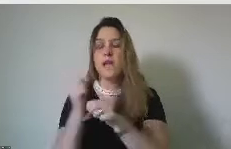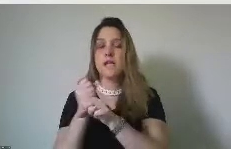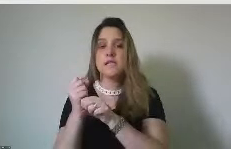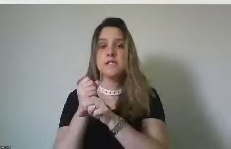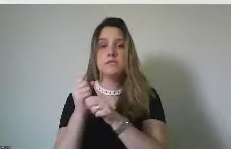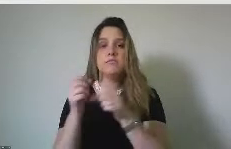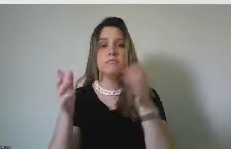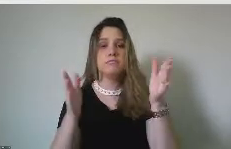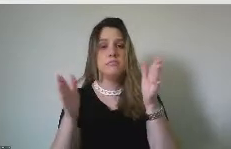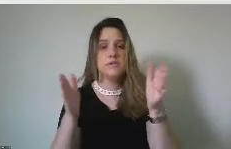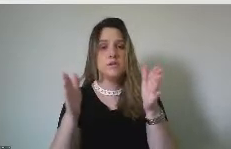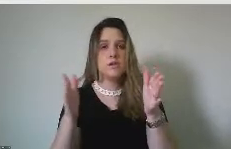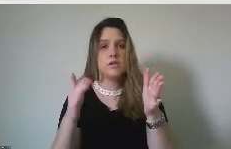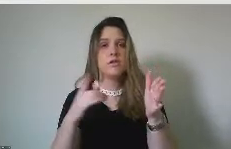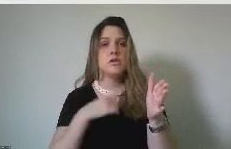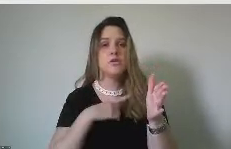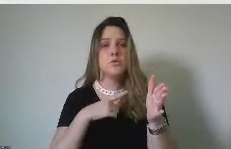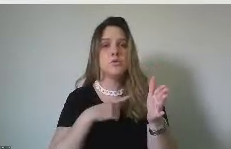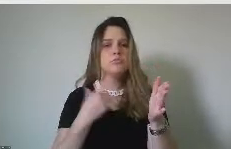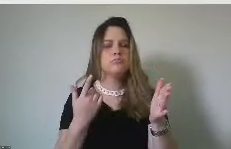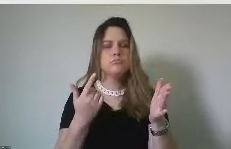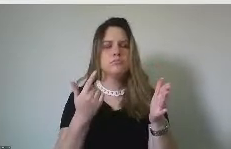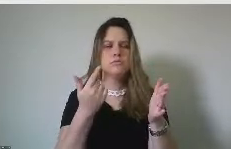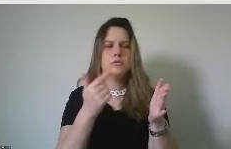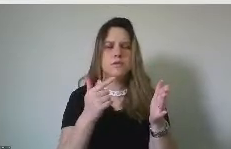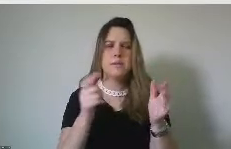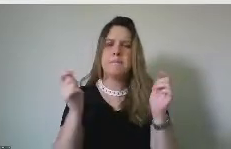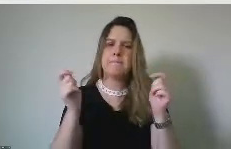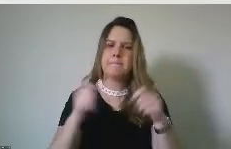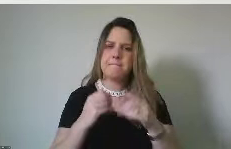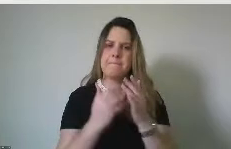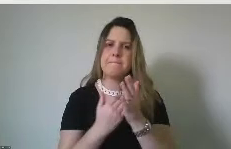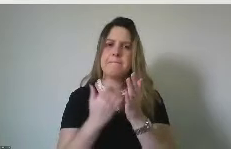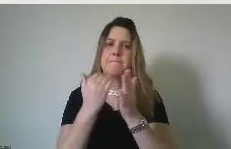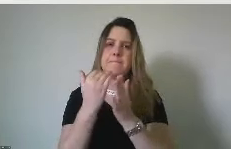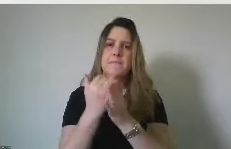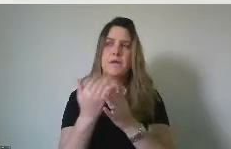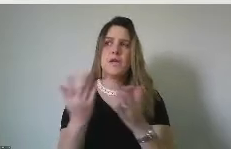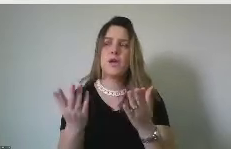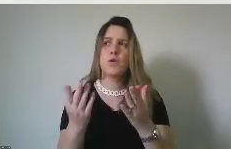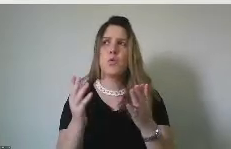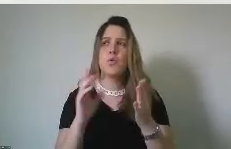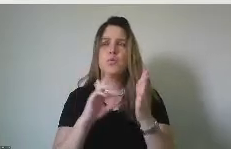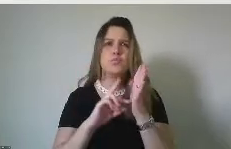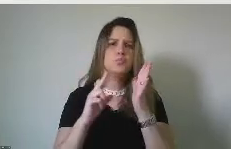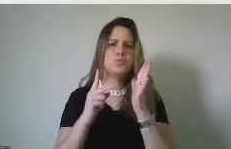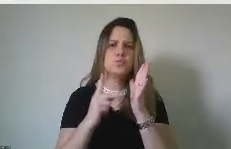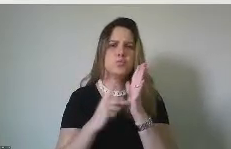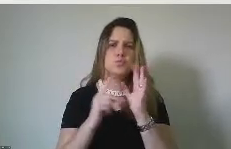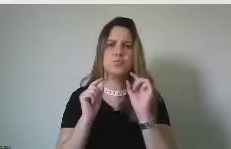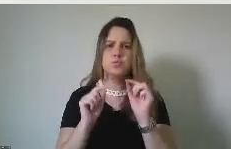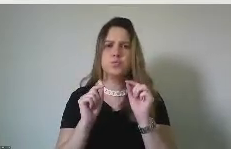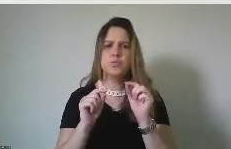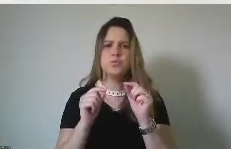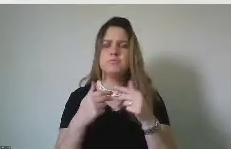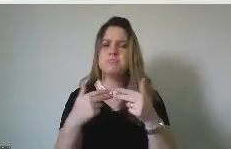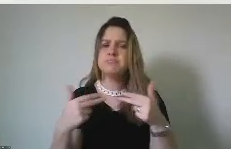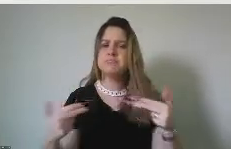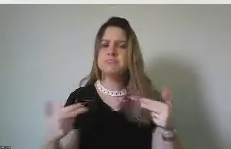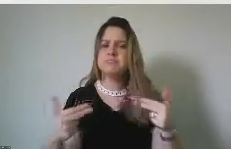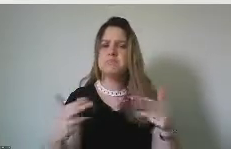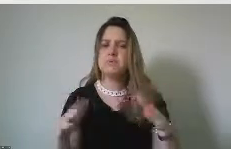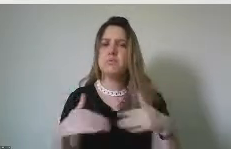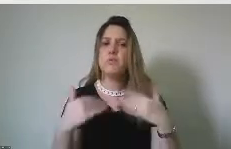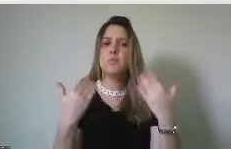os proventos que ele recebeu ele teria mais que quadriplicado o seu investimento chegando com a